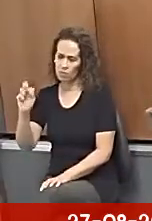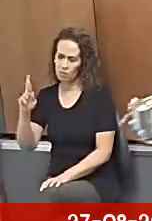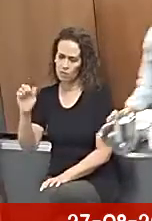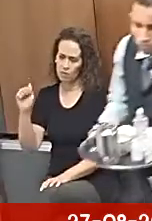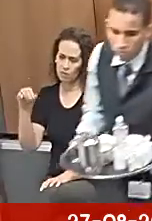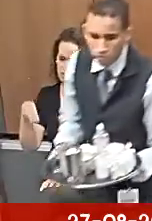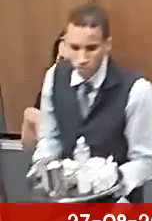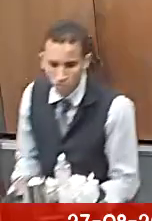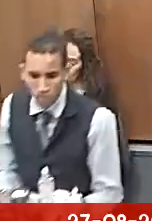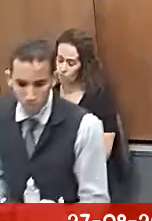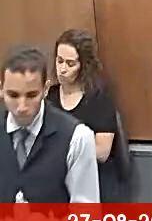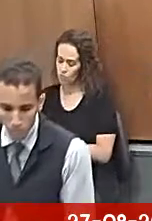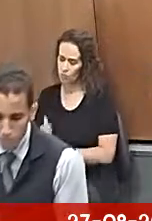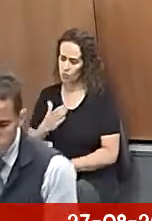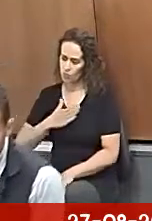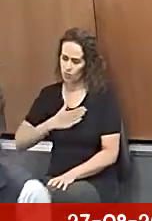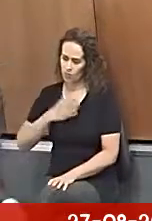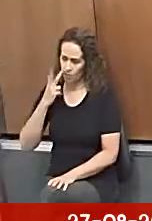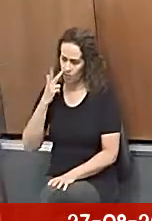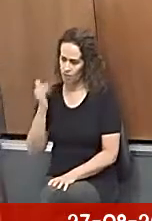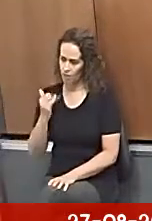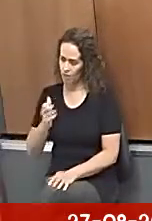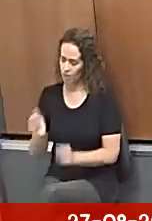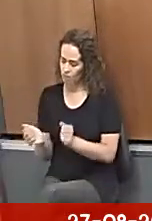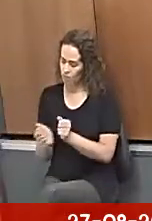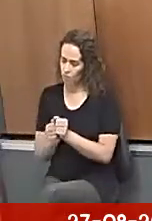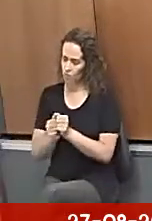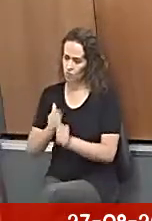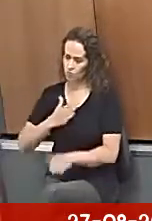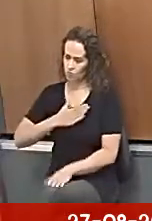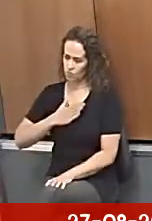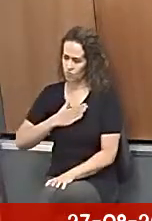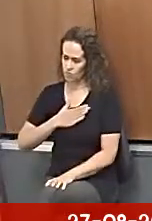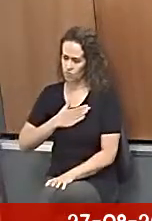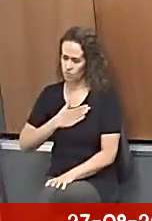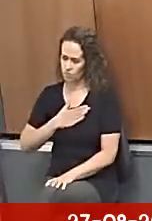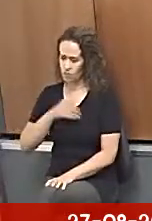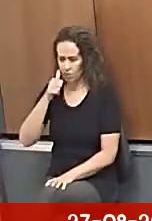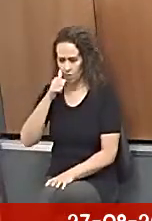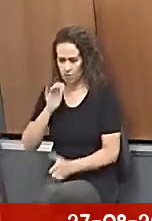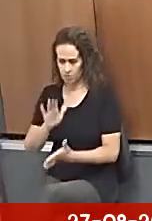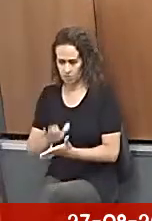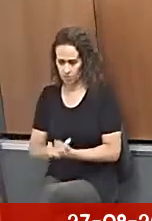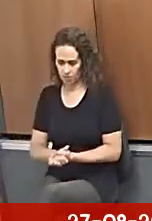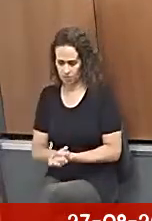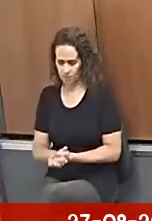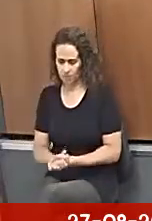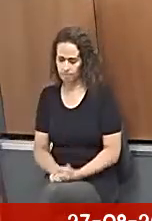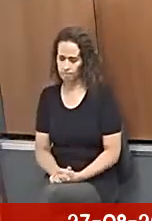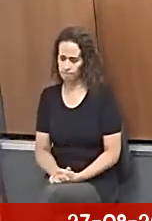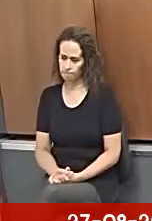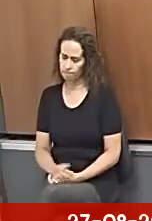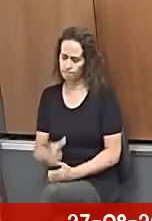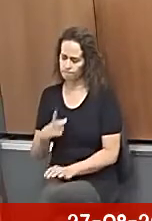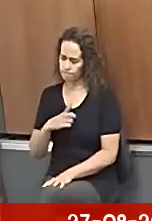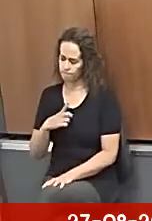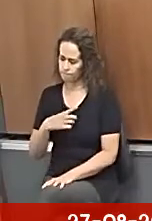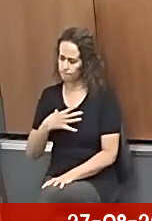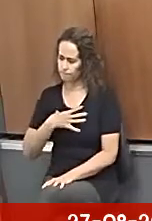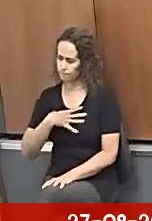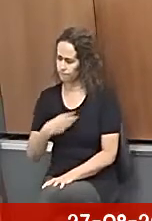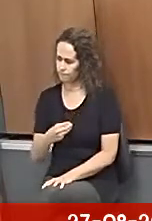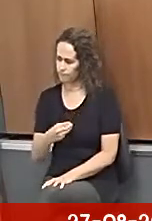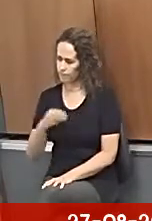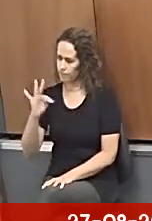esposa que não está aqui nós temos dois filhos pequenos nem a belinha minha filha do primeiro casamento mas eu estava com meu filho theo de um ano e meio que um